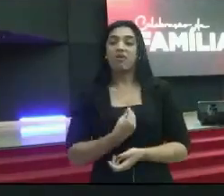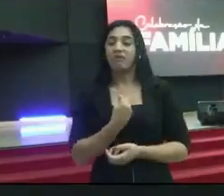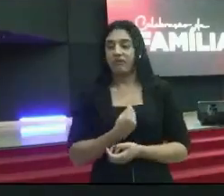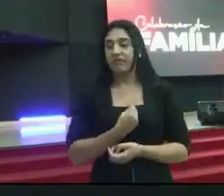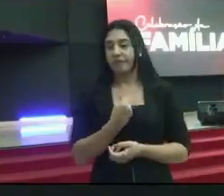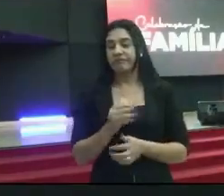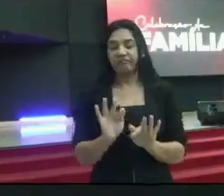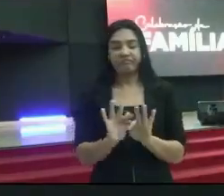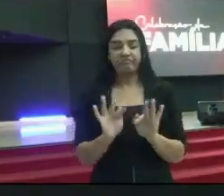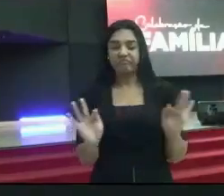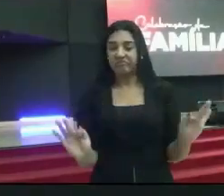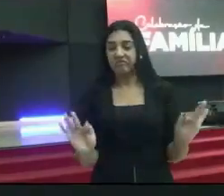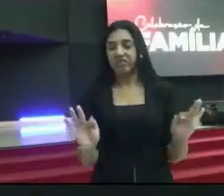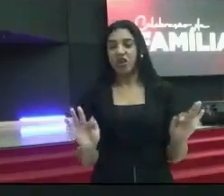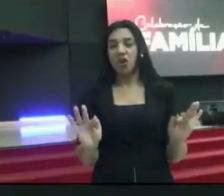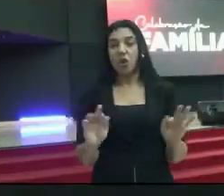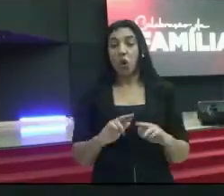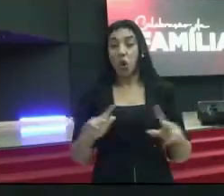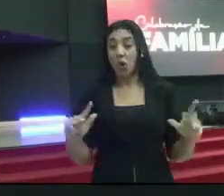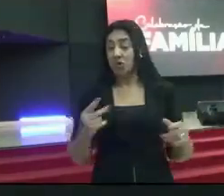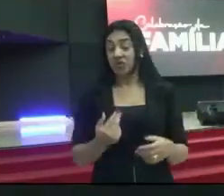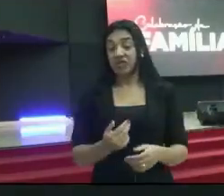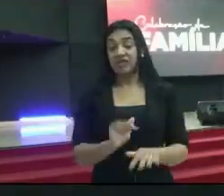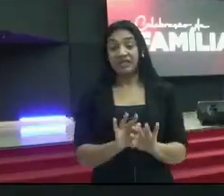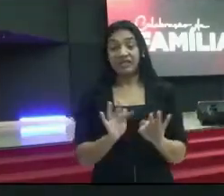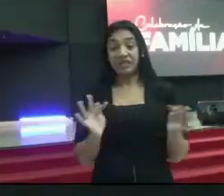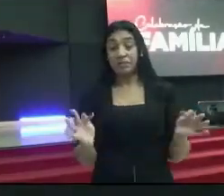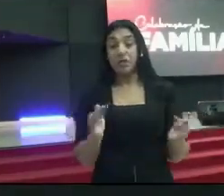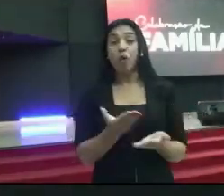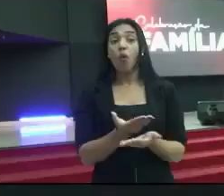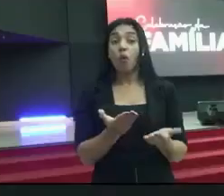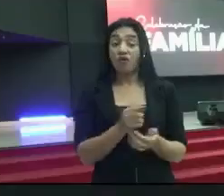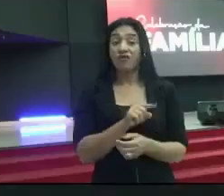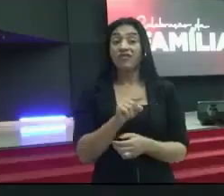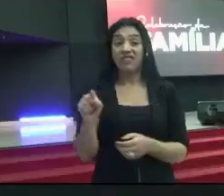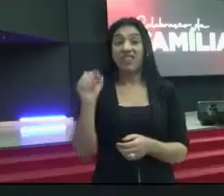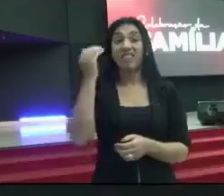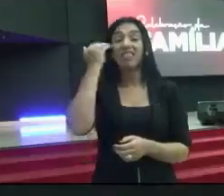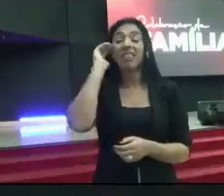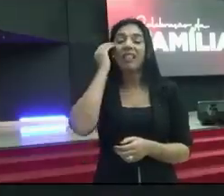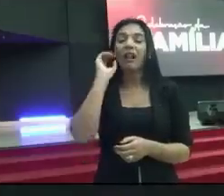Deus. Aleluia. Eu quero que você entenda hoje à noite